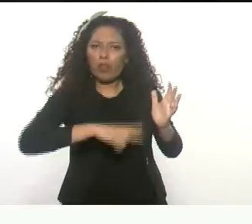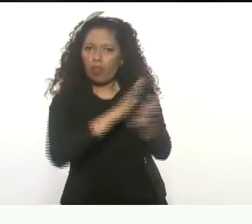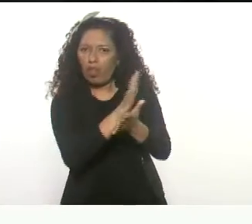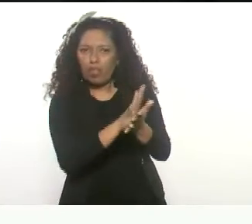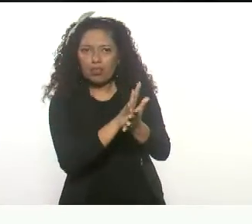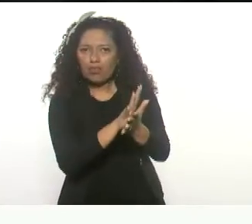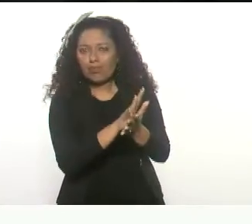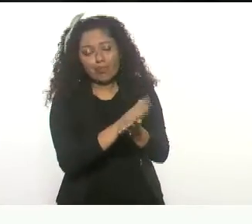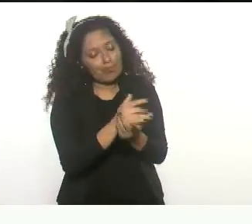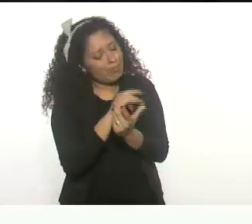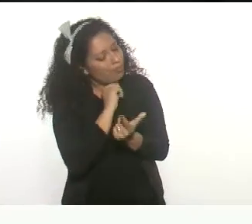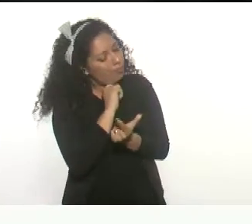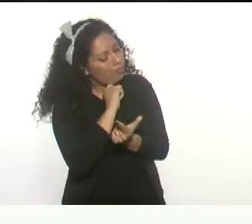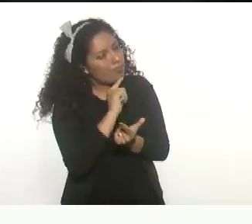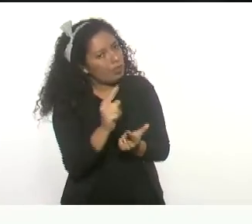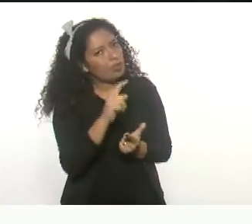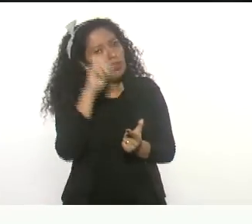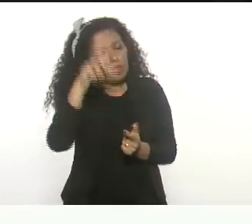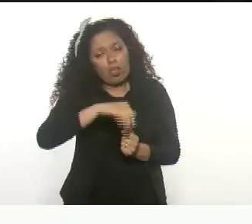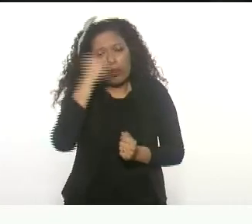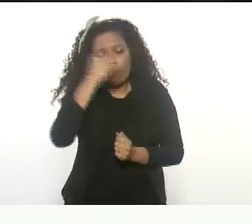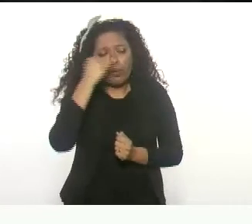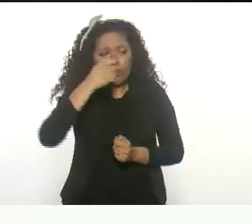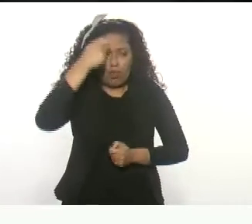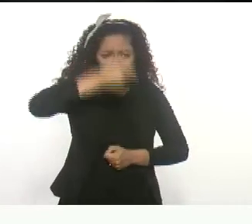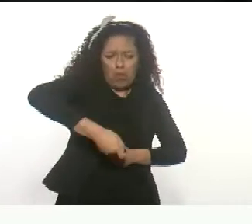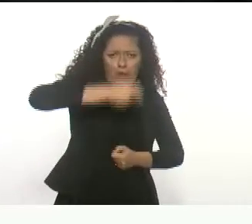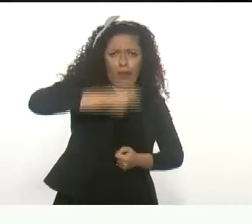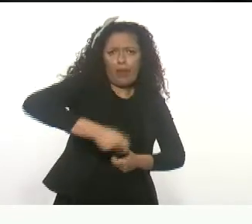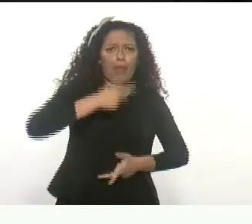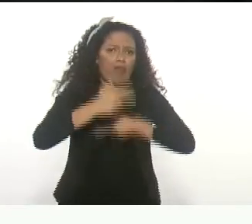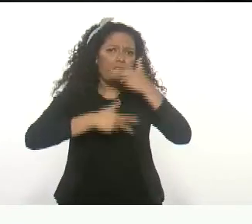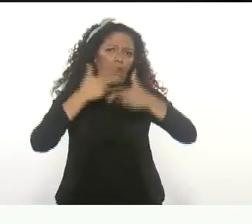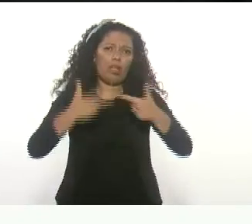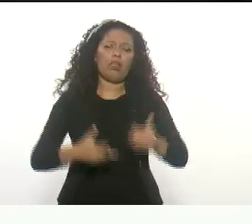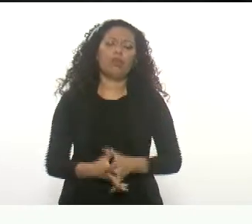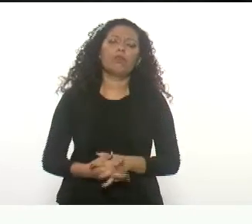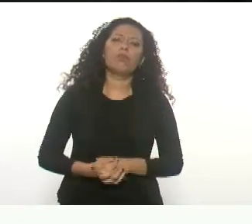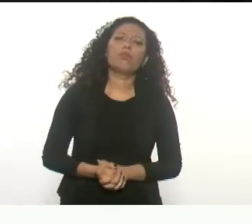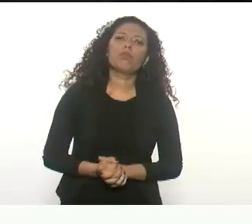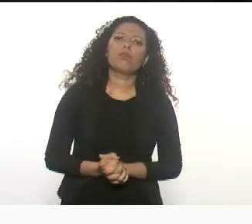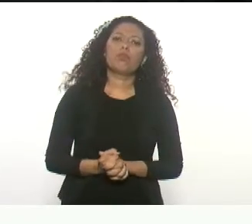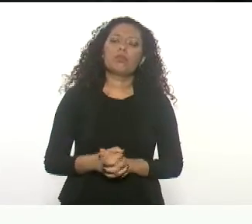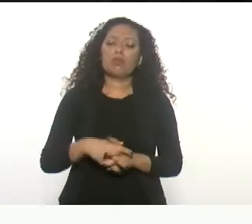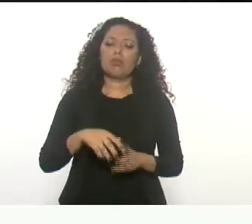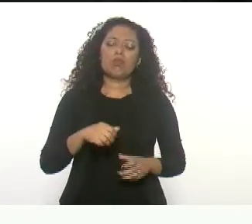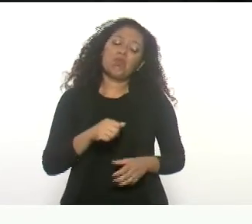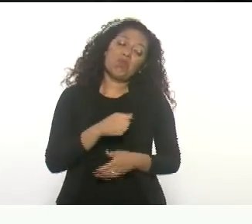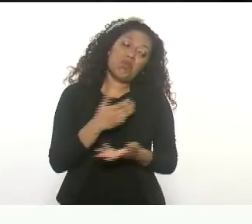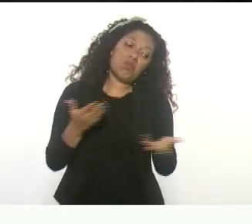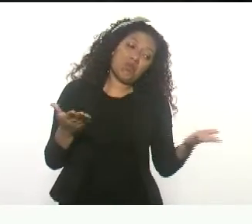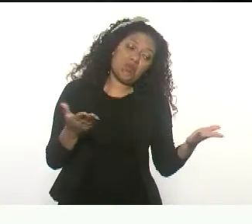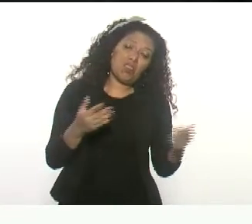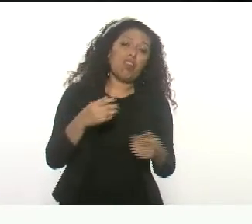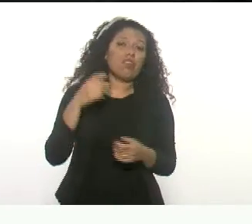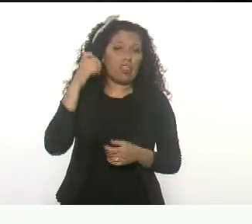sim, a cobrar, né? Porque isso tem que estar bem claro. Senão, não sabemos aonde vamos chegar.